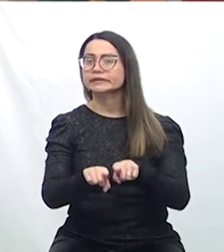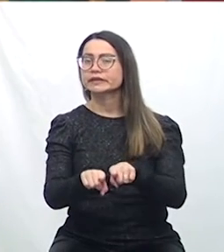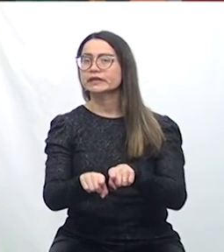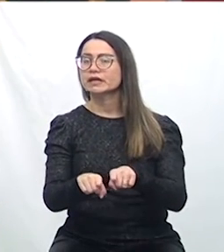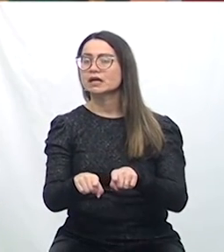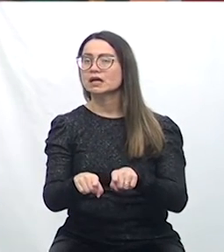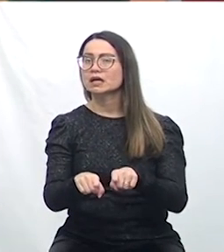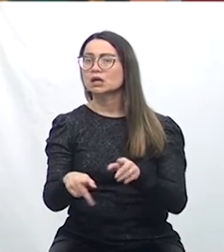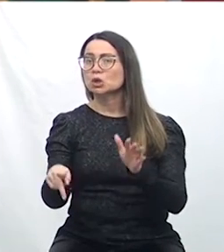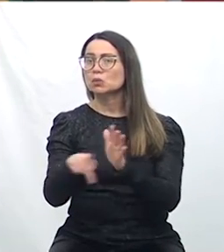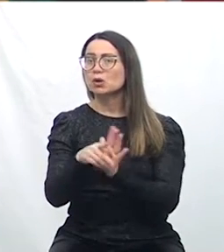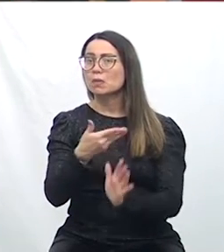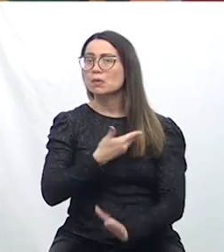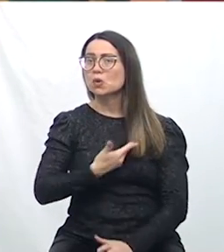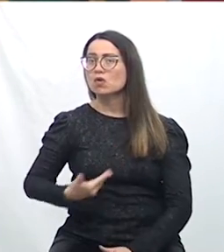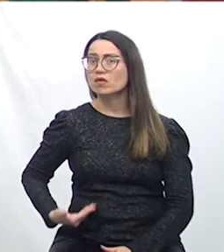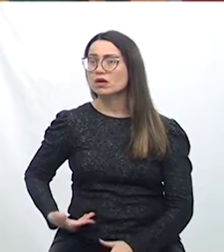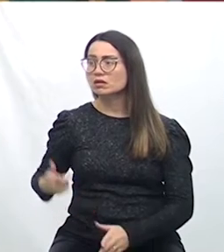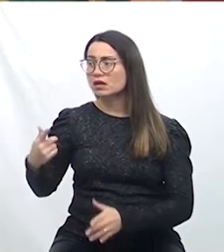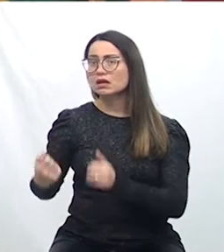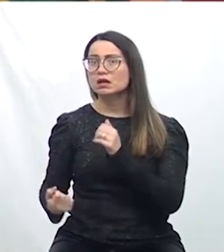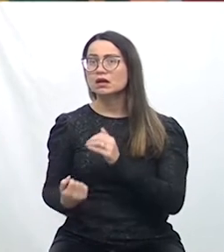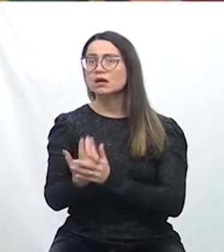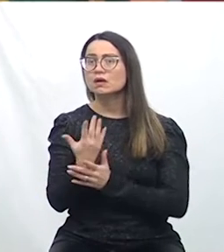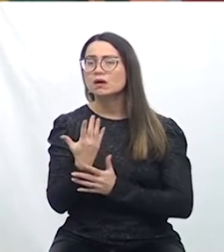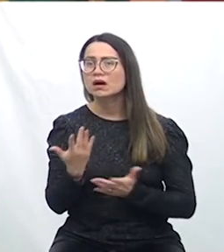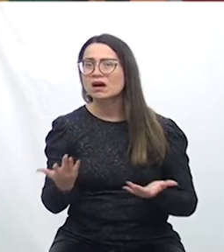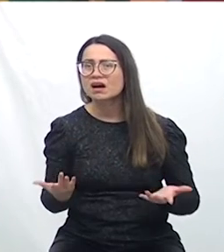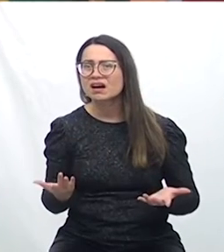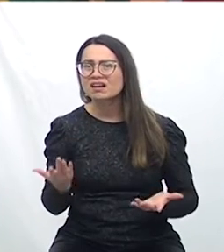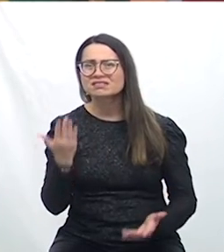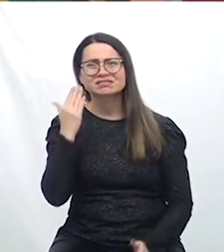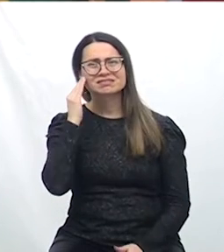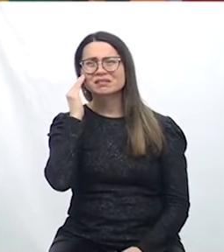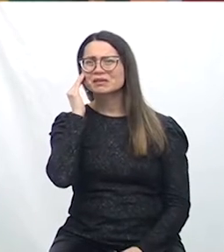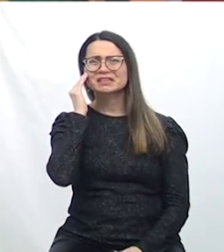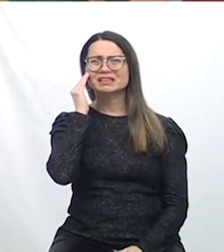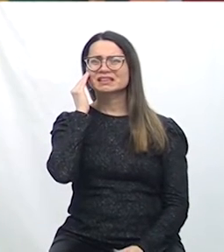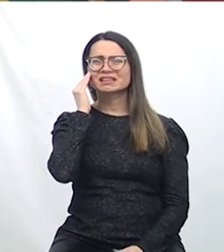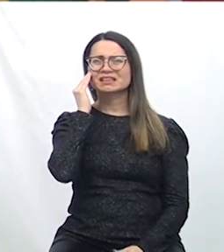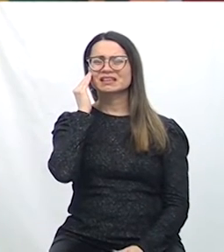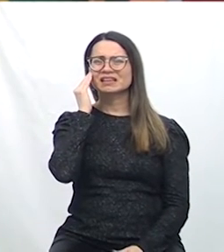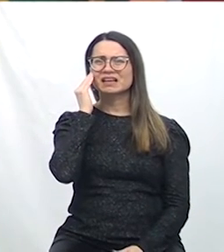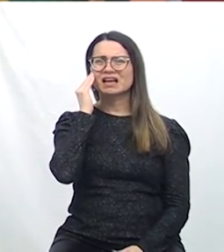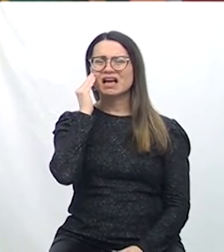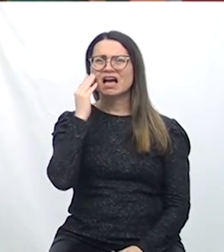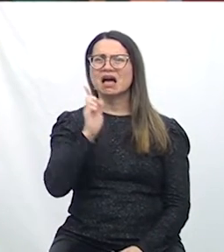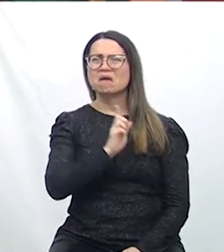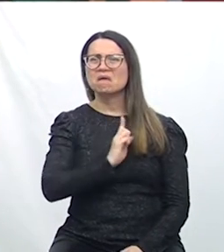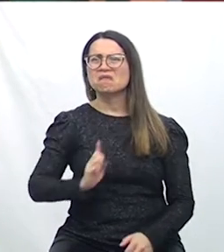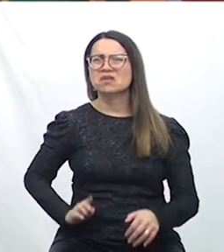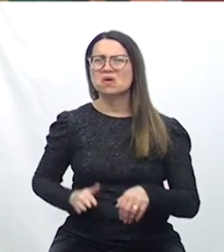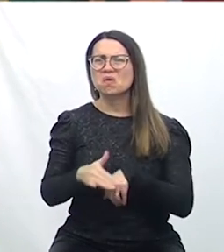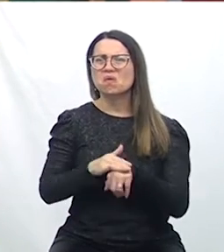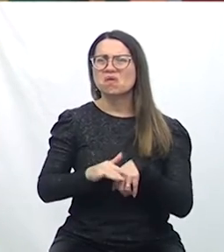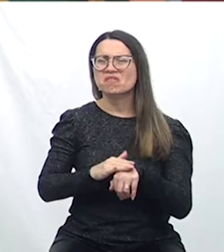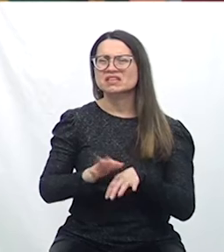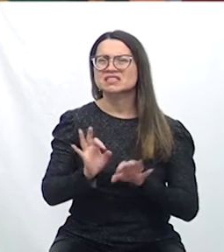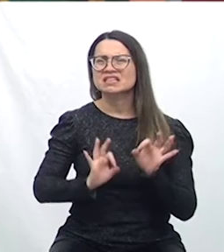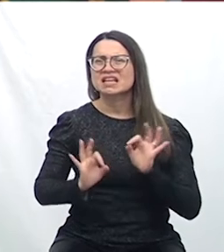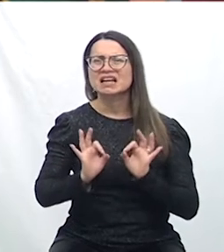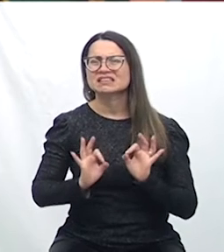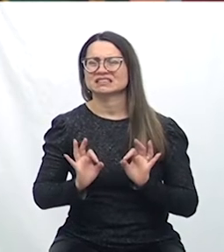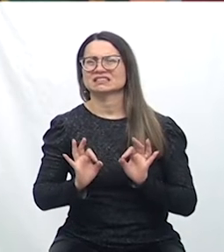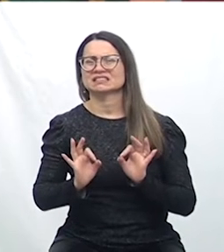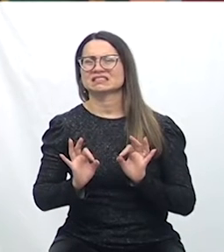Não dá para entender. É um governo que não se conversa. É um governo que a gente não entende as coisas que